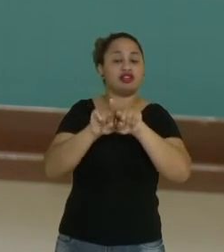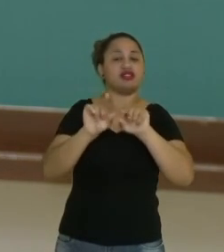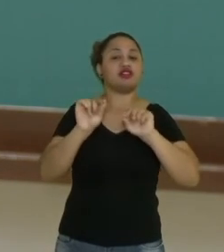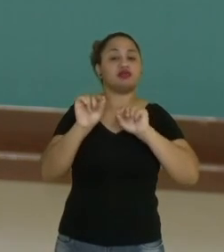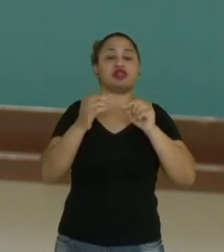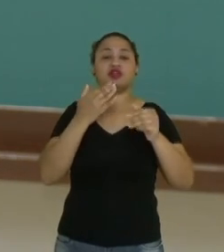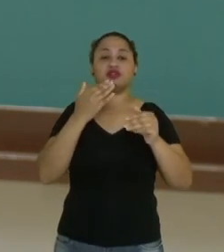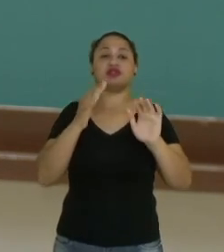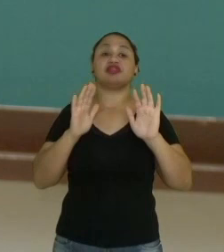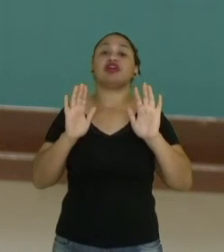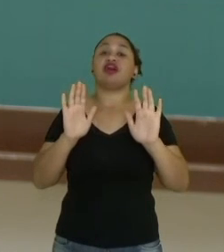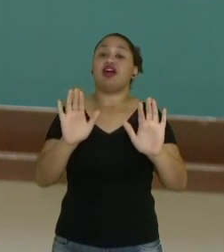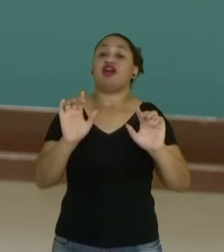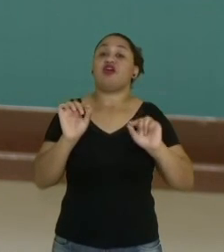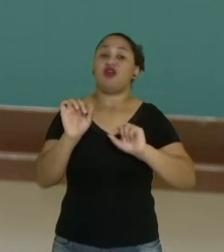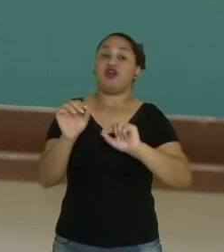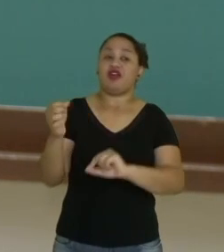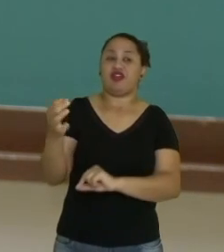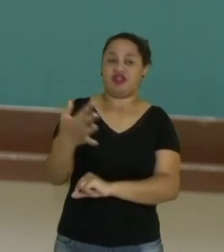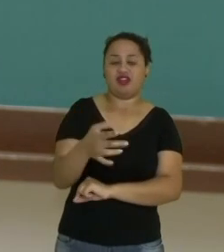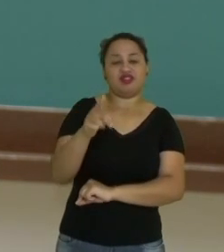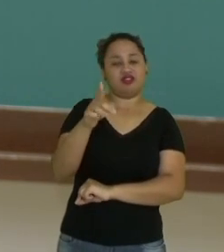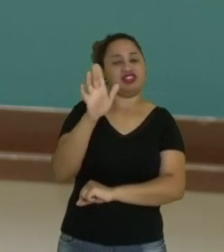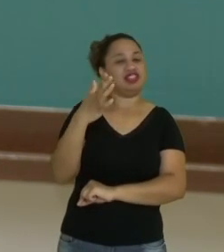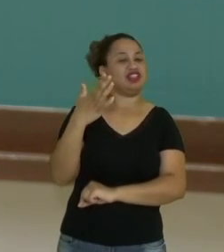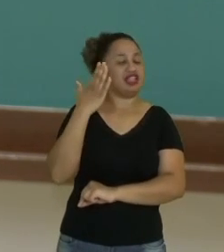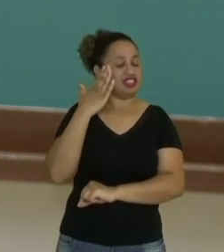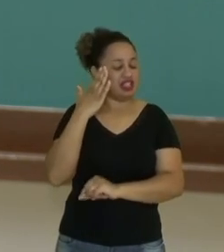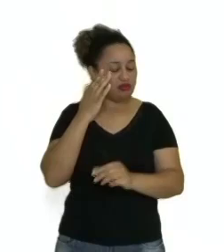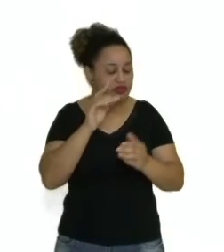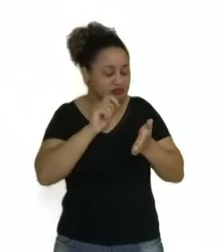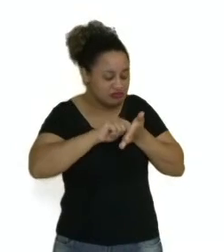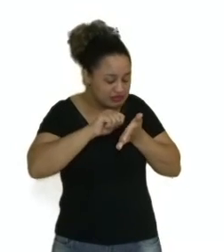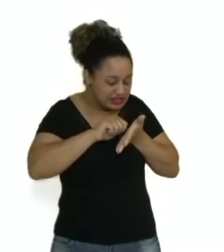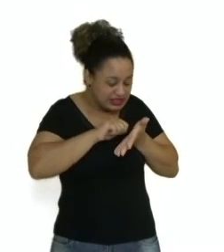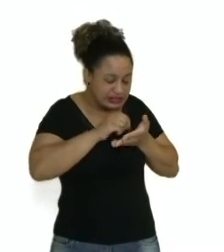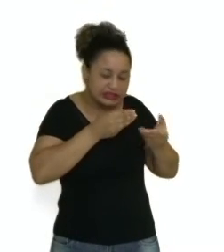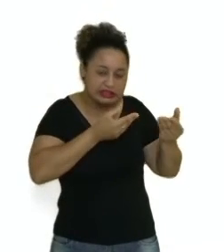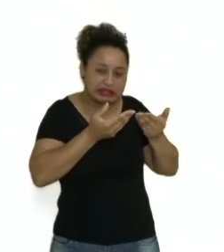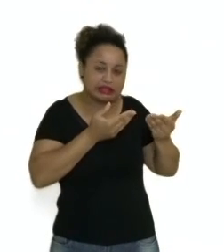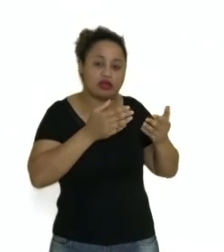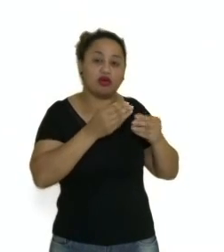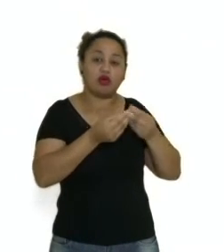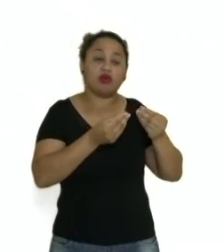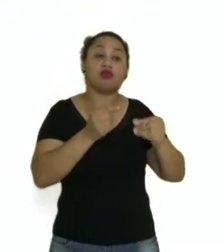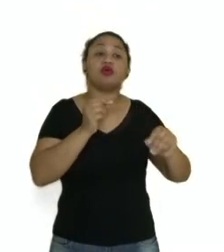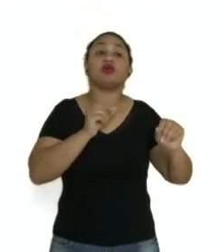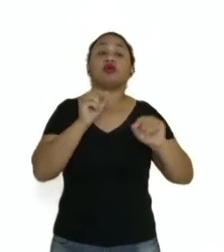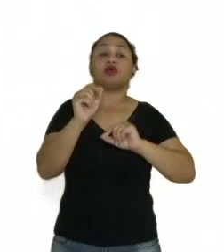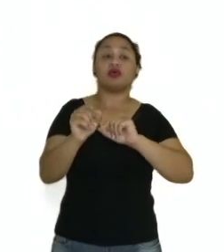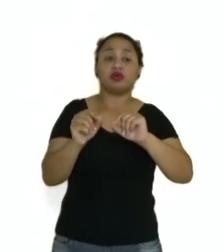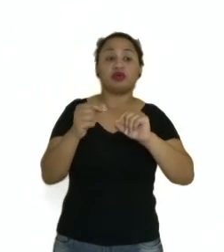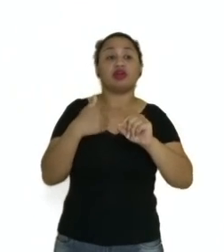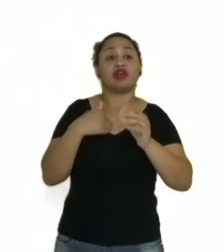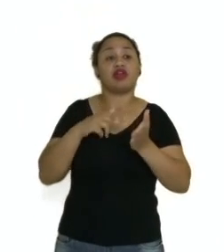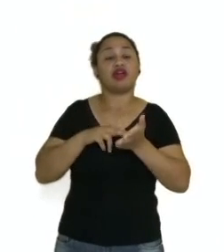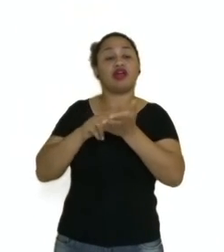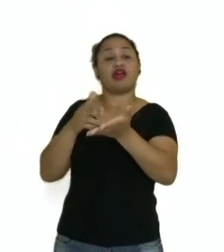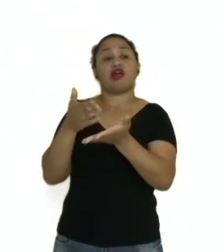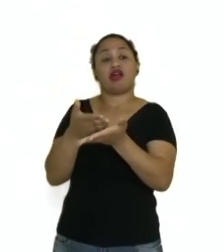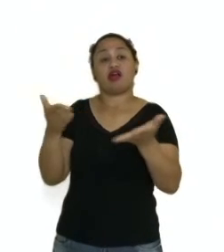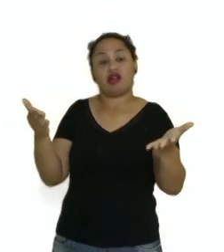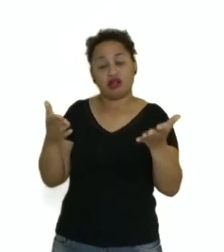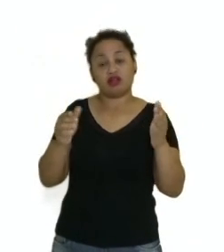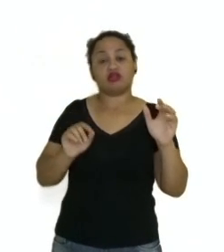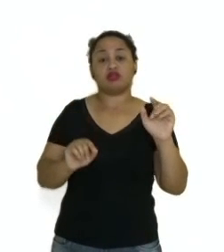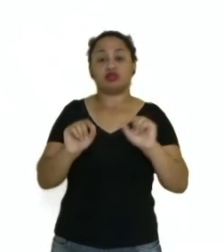Ah, novidade? Você já tem um rascunho. Rascunho do quê, prof? Da carta aberta.